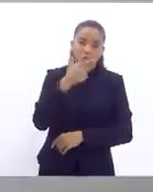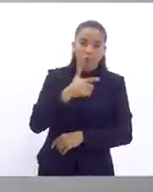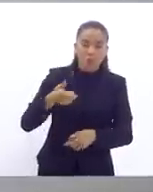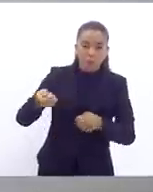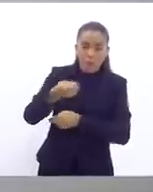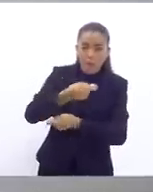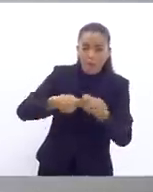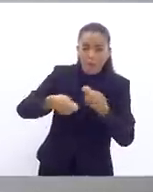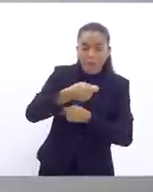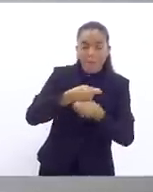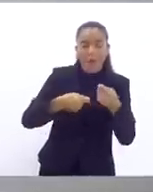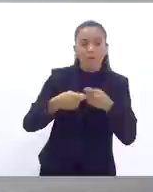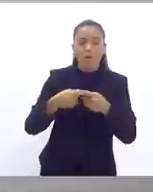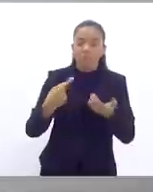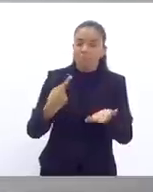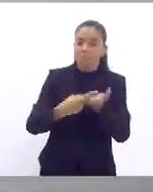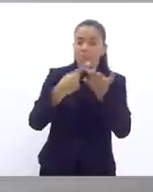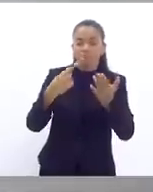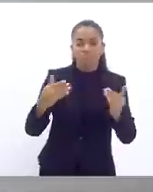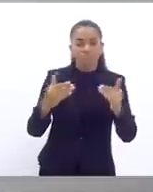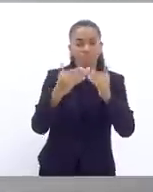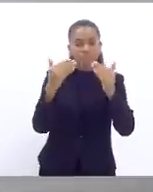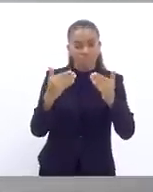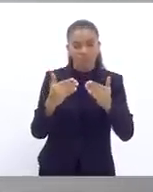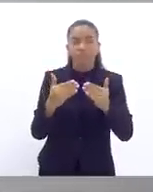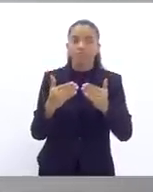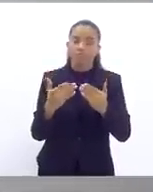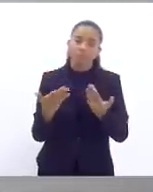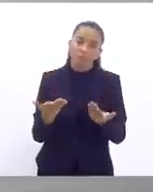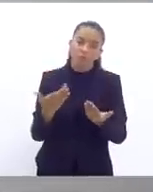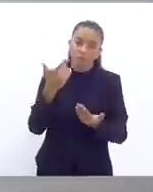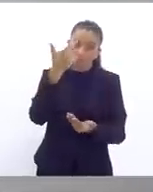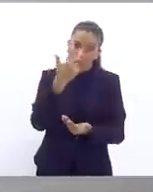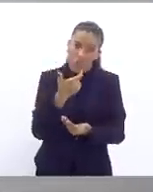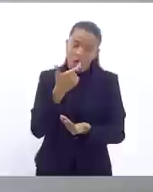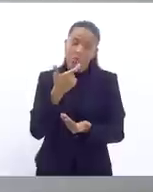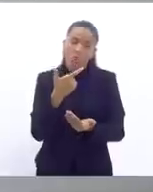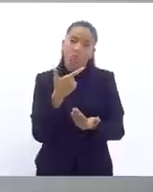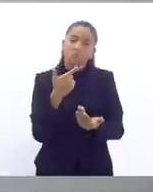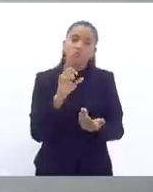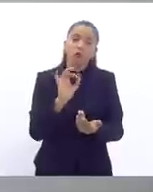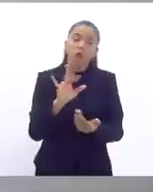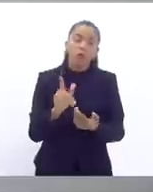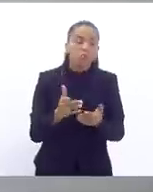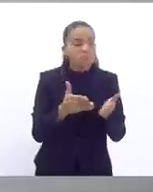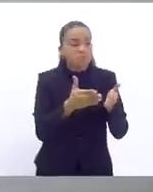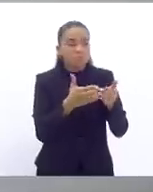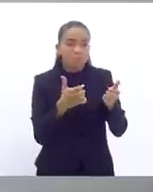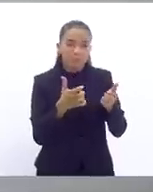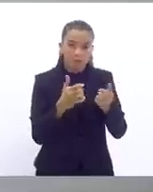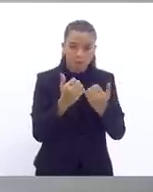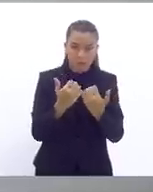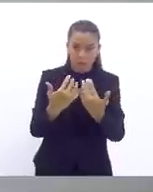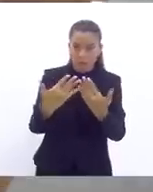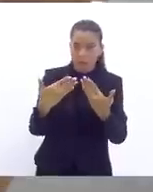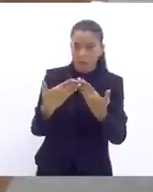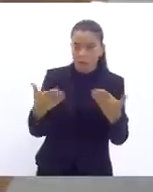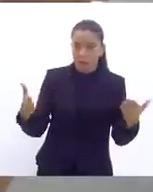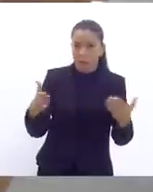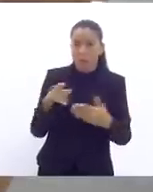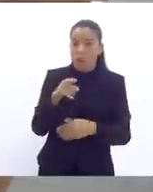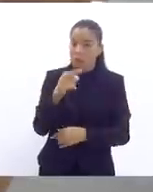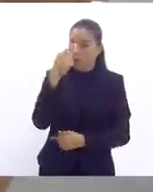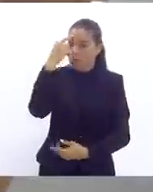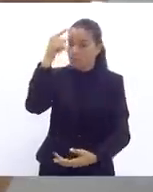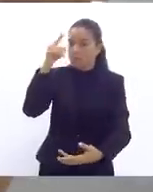então só para eliminar que me cabia fazer Deputado Luiz Paulo sou